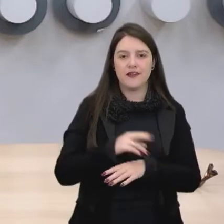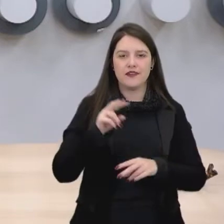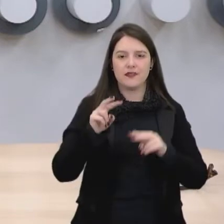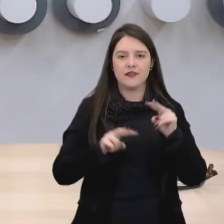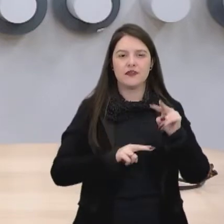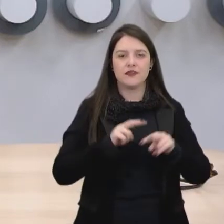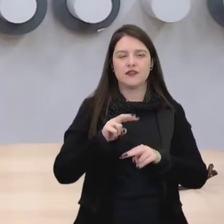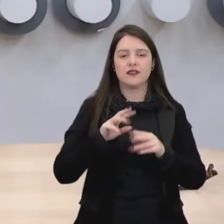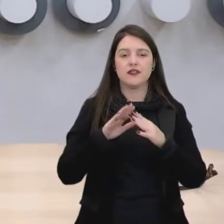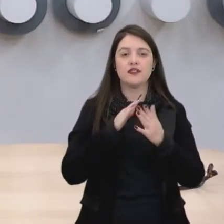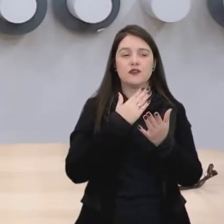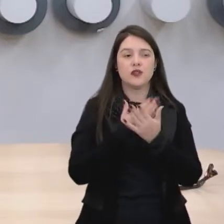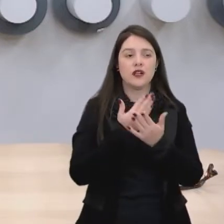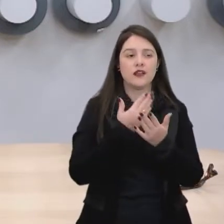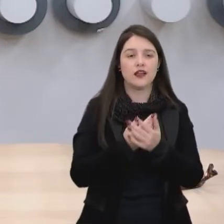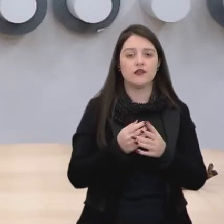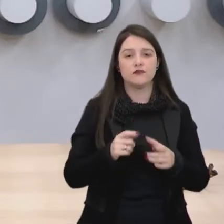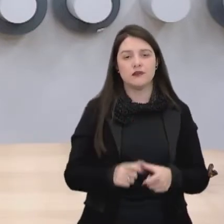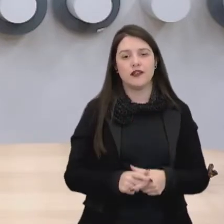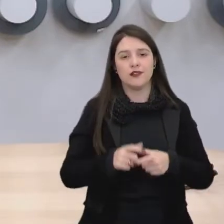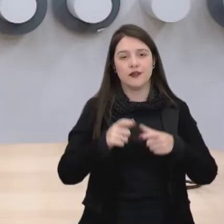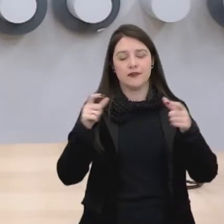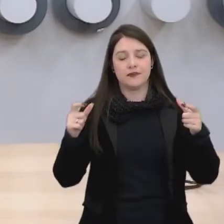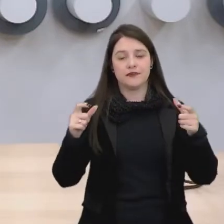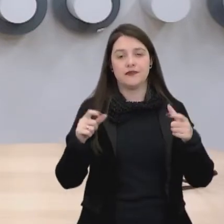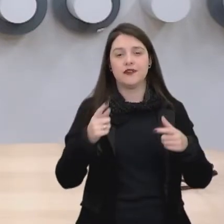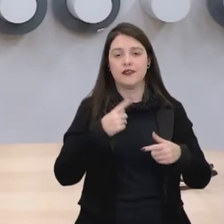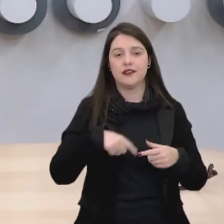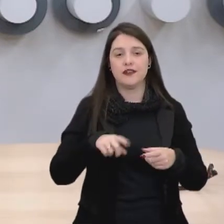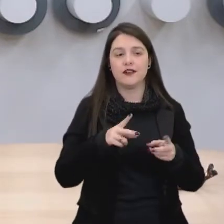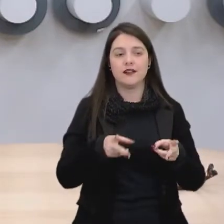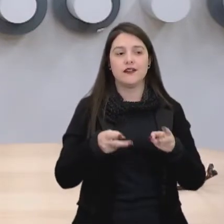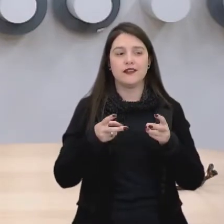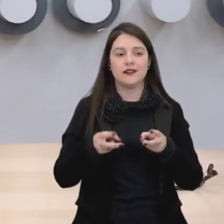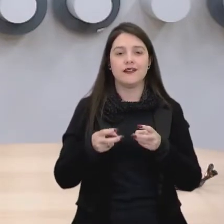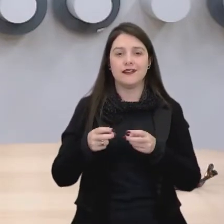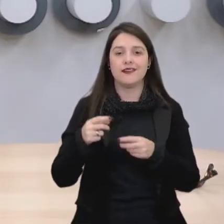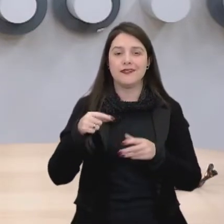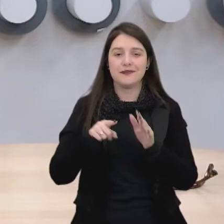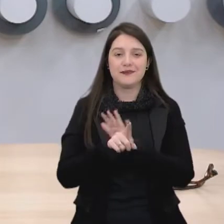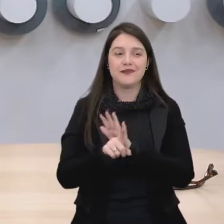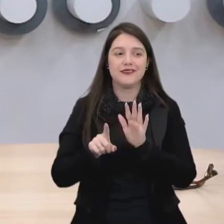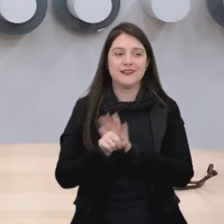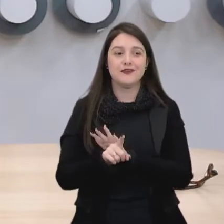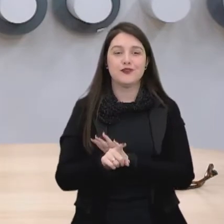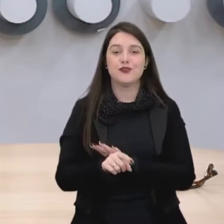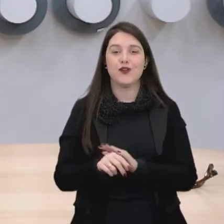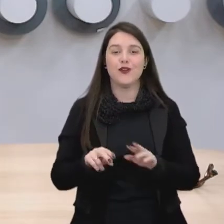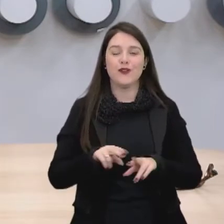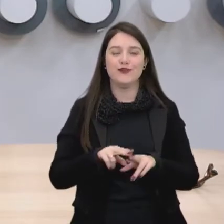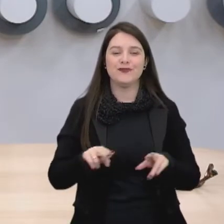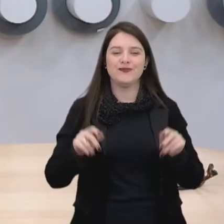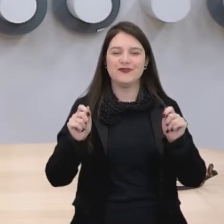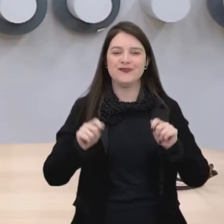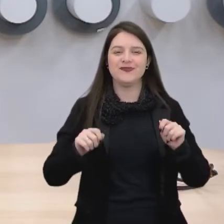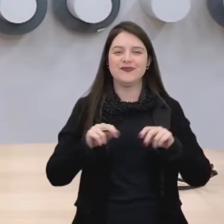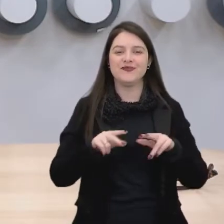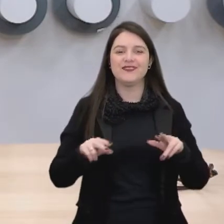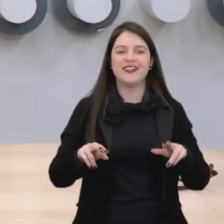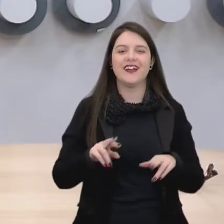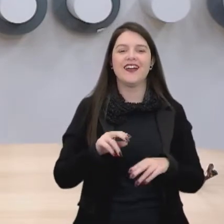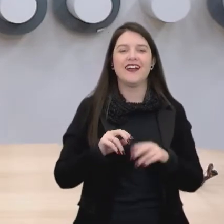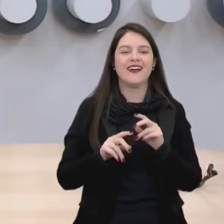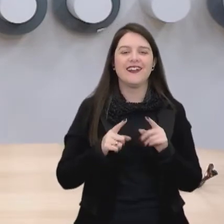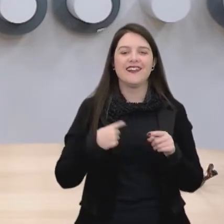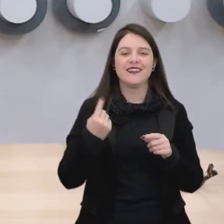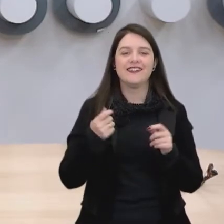de escolaridade maior acaba tendo um rendimento bem maior para quem nunca teve escolaridade, ou até para quem teve uma certa escolaridade